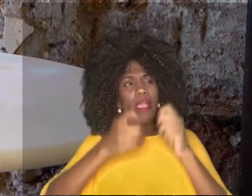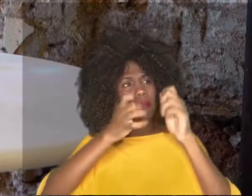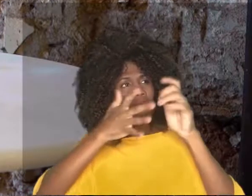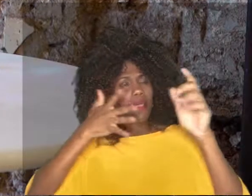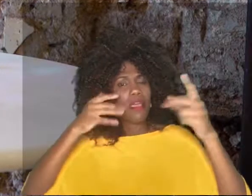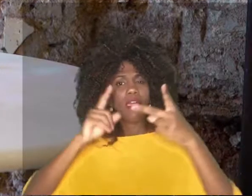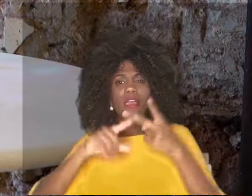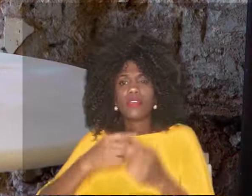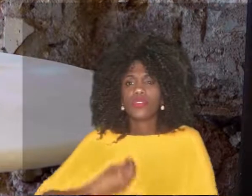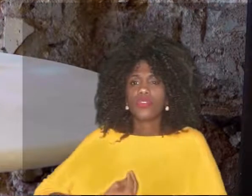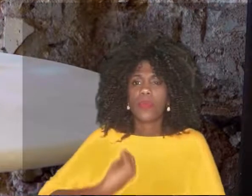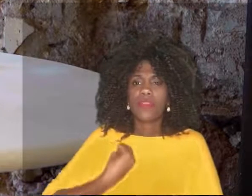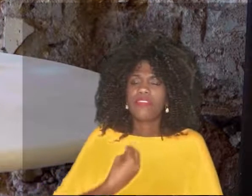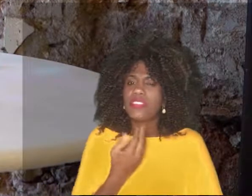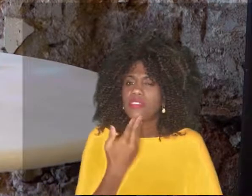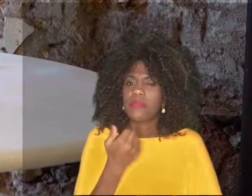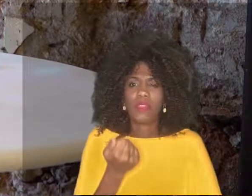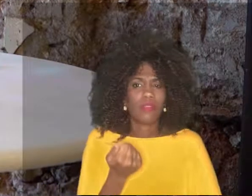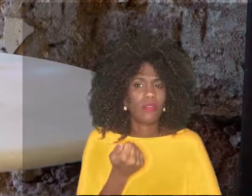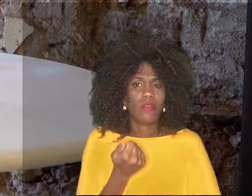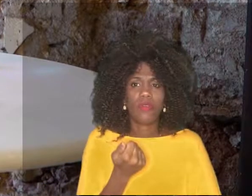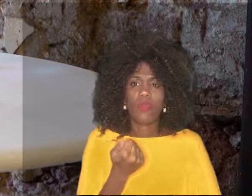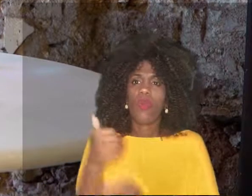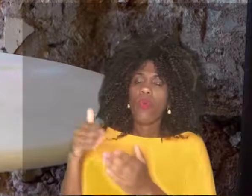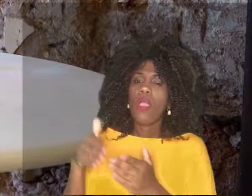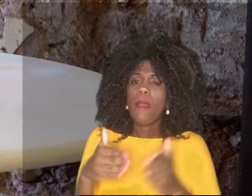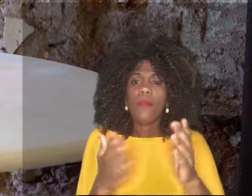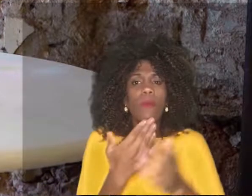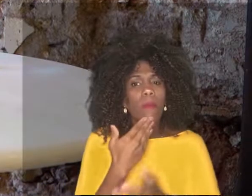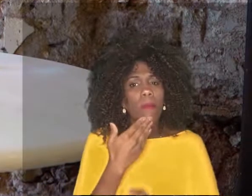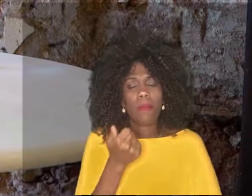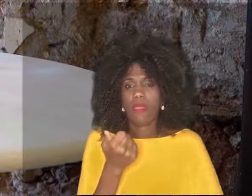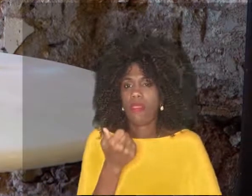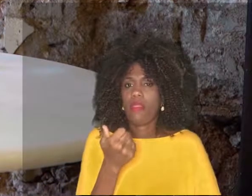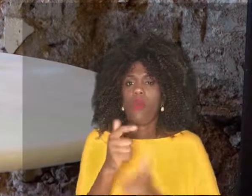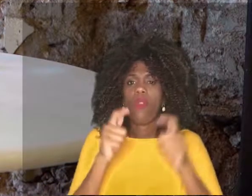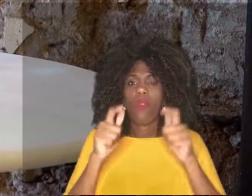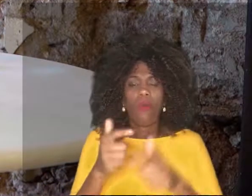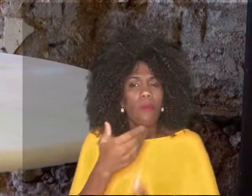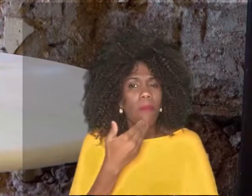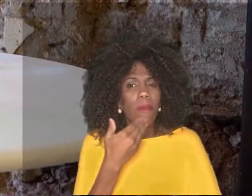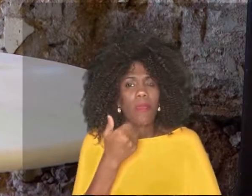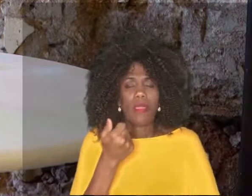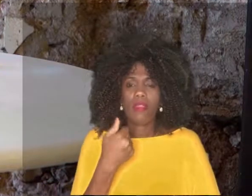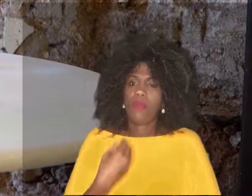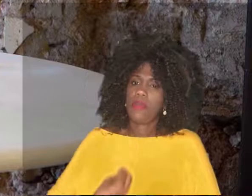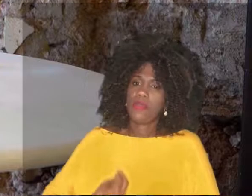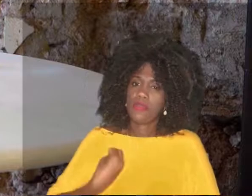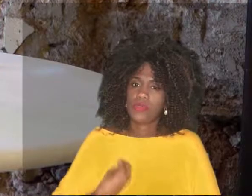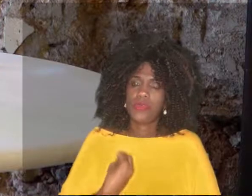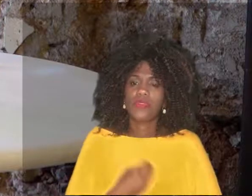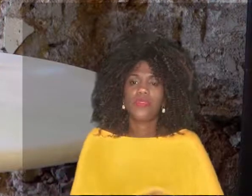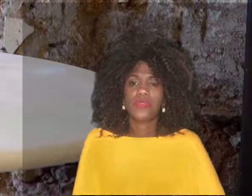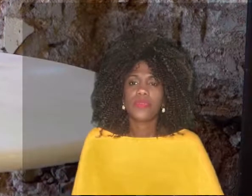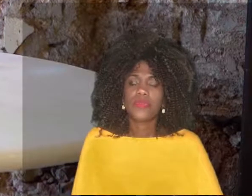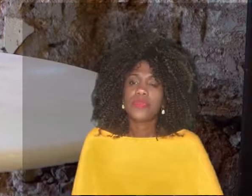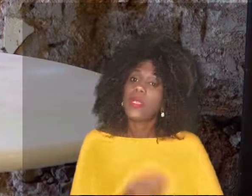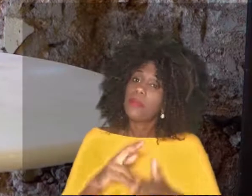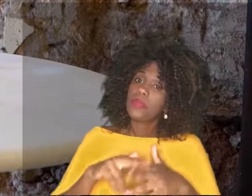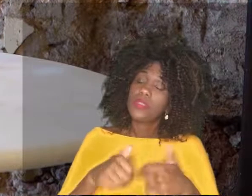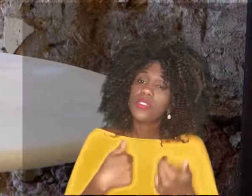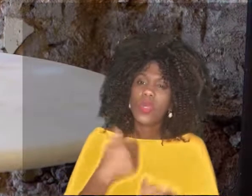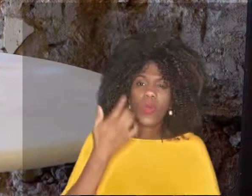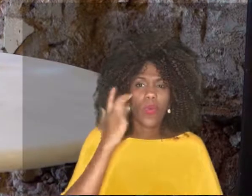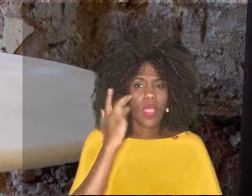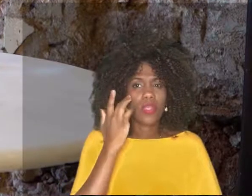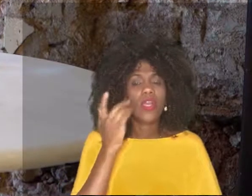a melhor sobrevivência, o melhor caminho, o melhor local para sobreviver. Então, eu